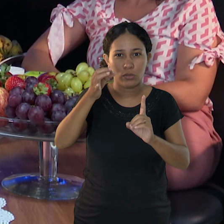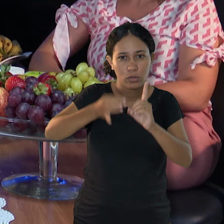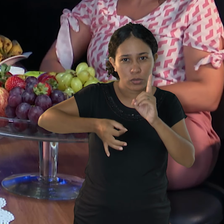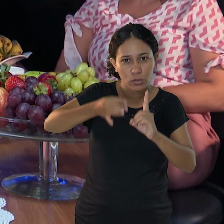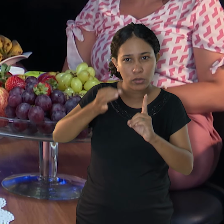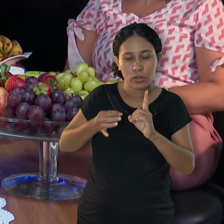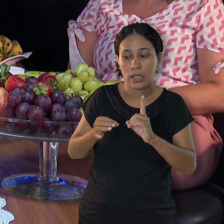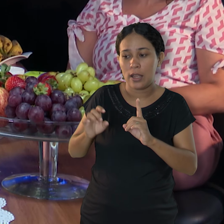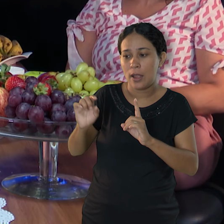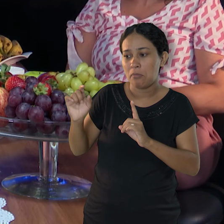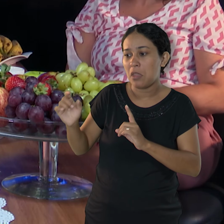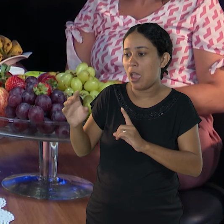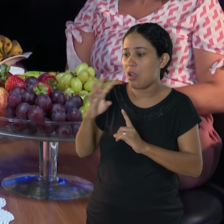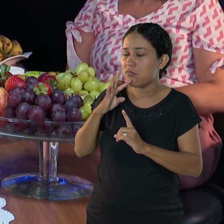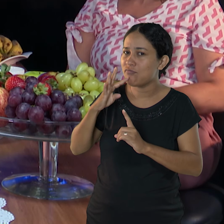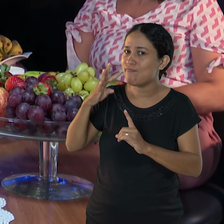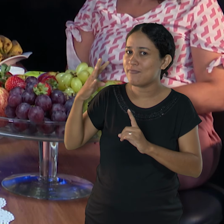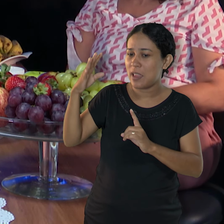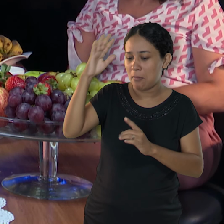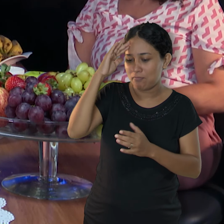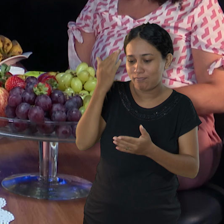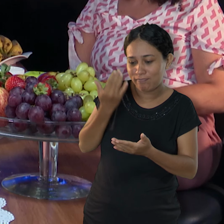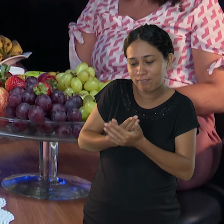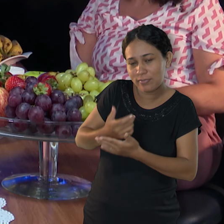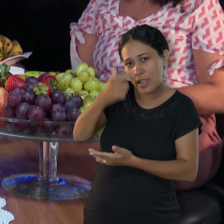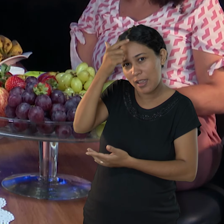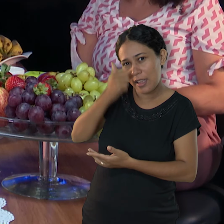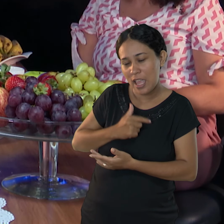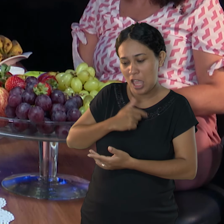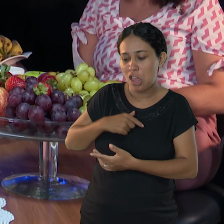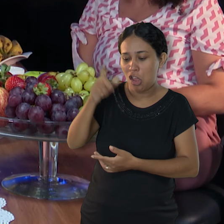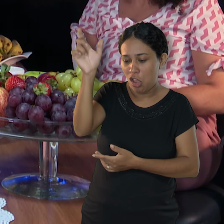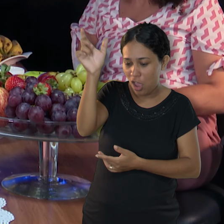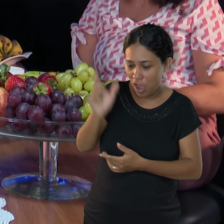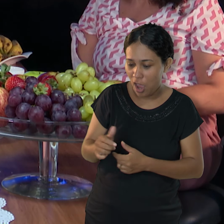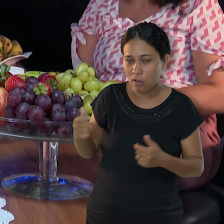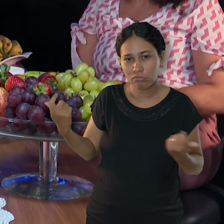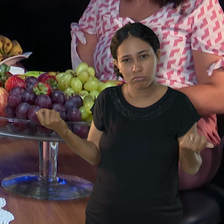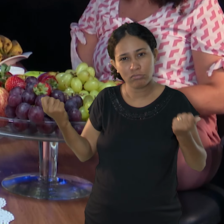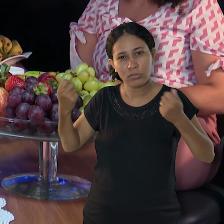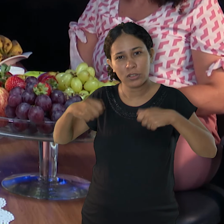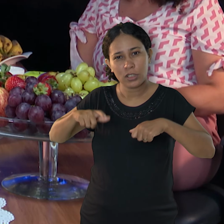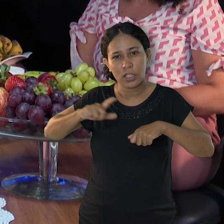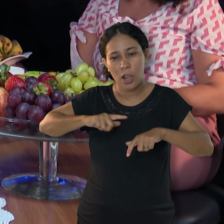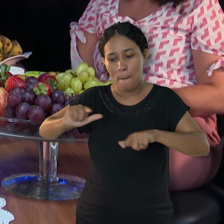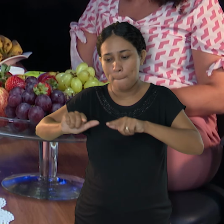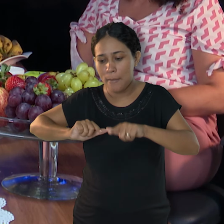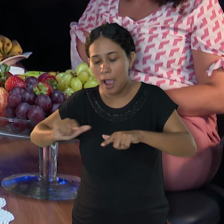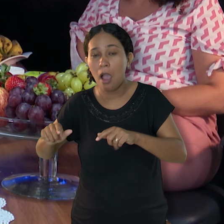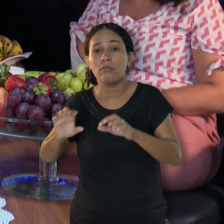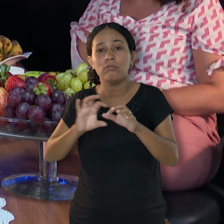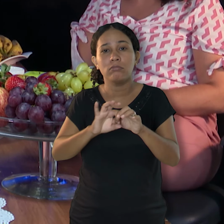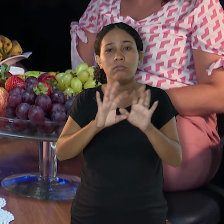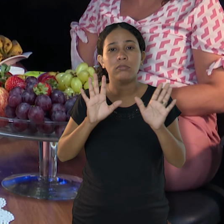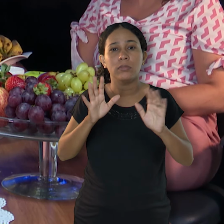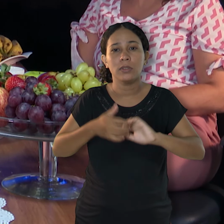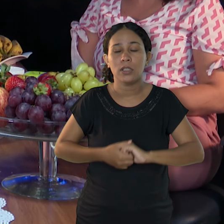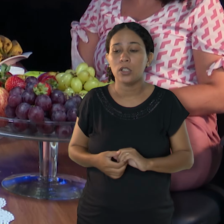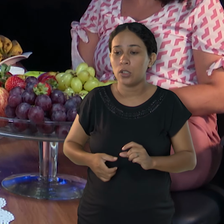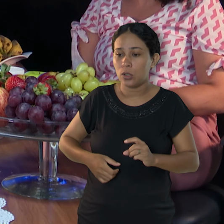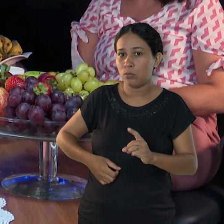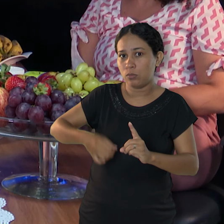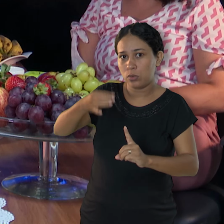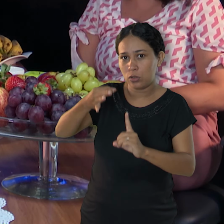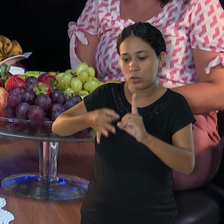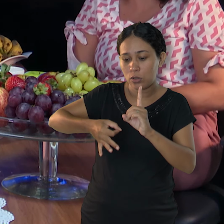xingando. E ela firmou, falou, não, ela é competente, deixa ela fazer o trabalho. Desembargador Miro veio, me manteve. Desembargador Miro é